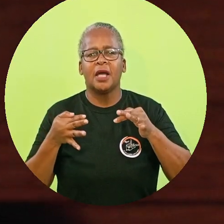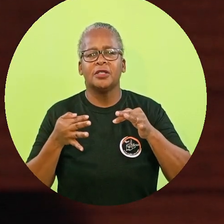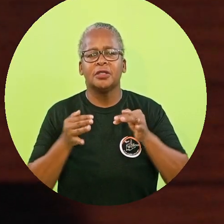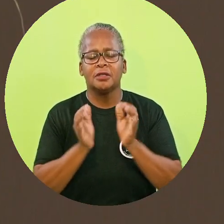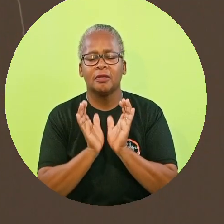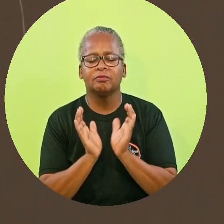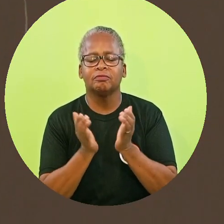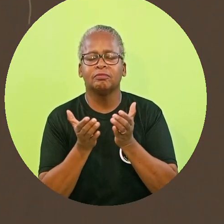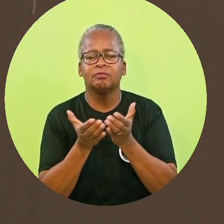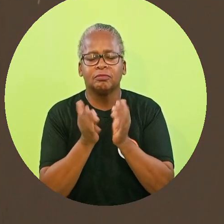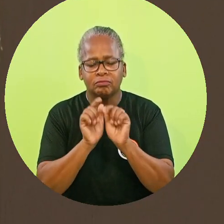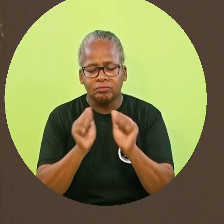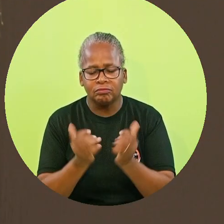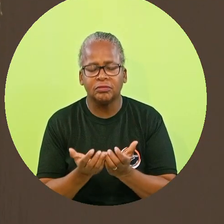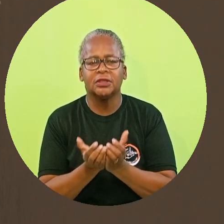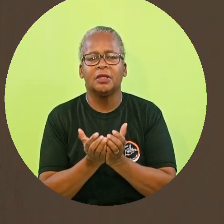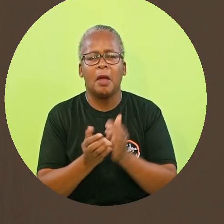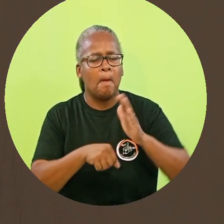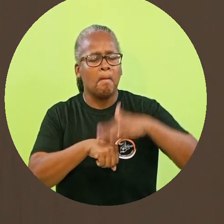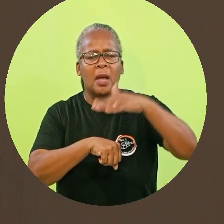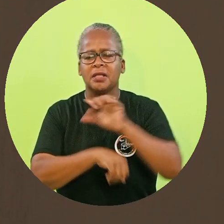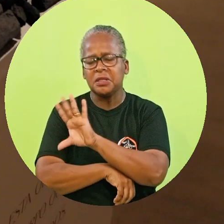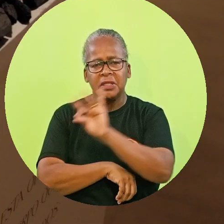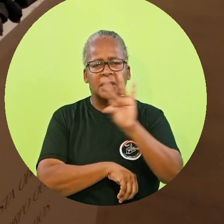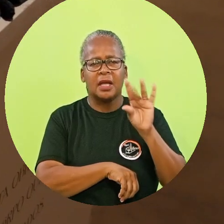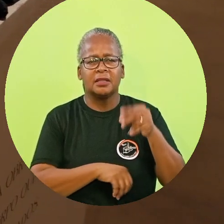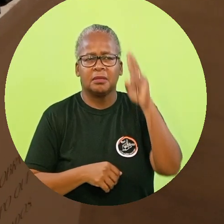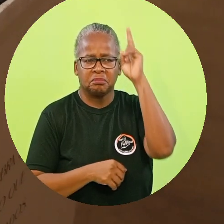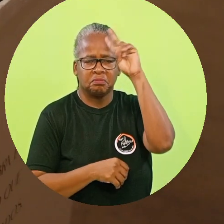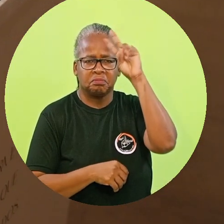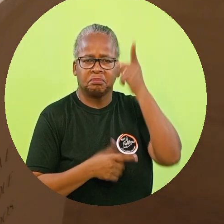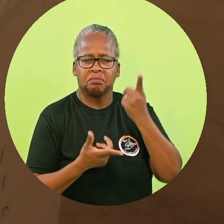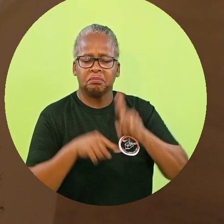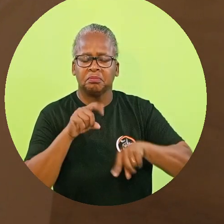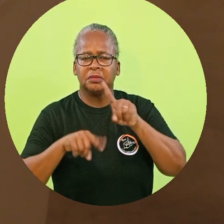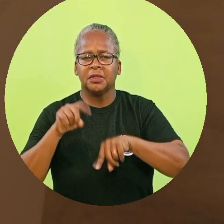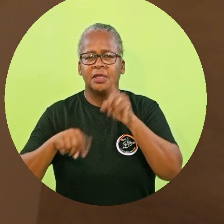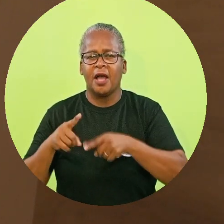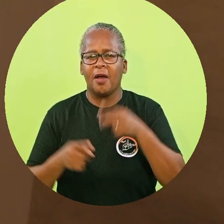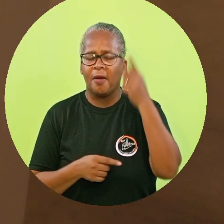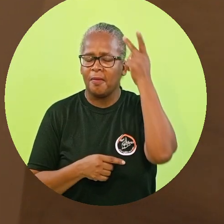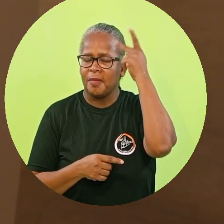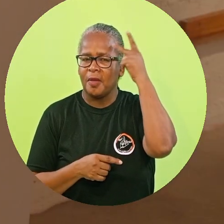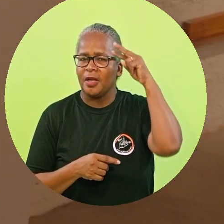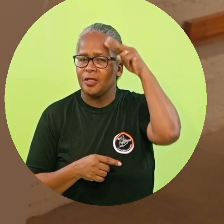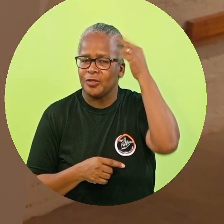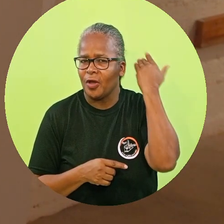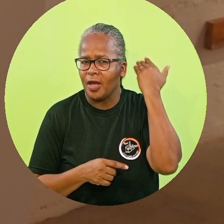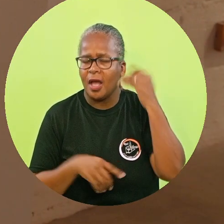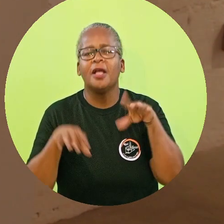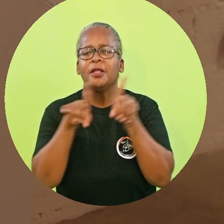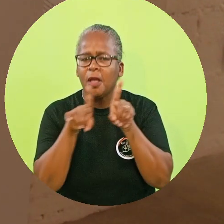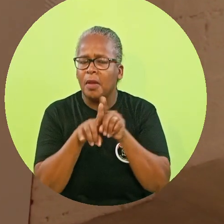Mais que escolhas estéticas, cada material carrega memórias e histórias, e também um chamado à reflexão sobre a